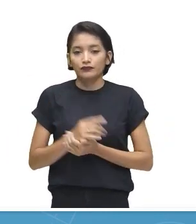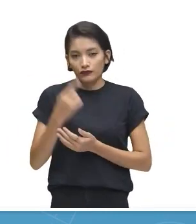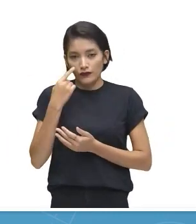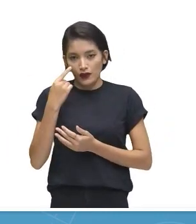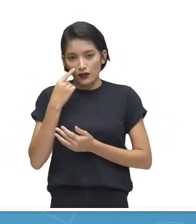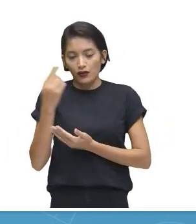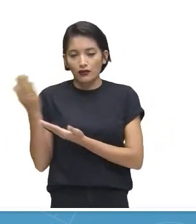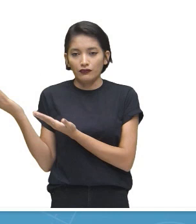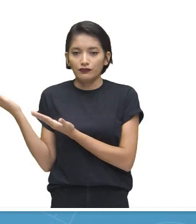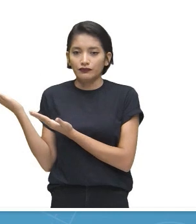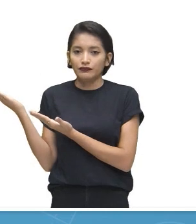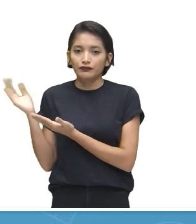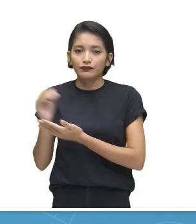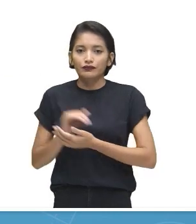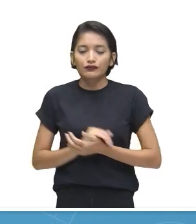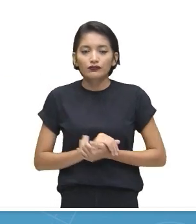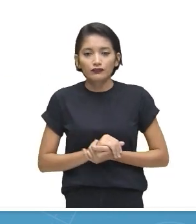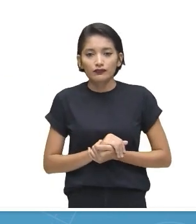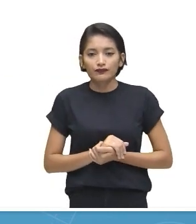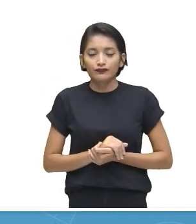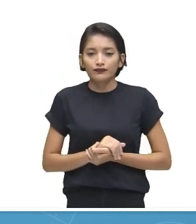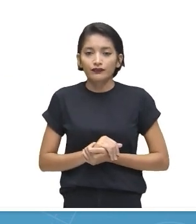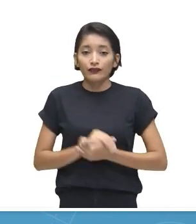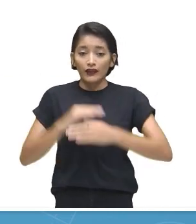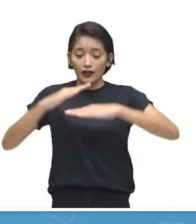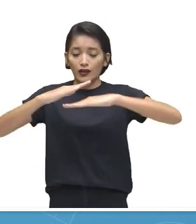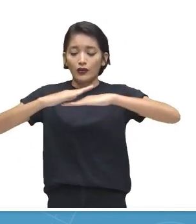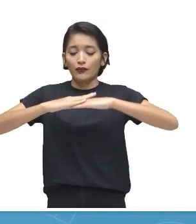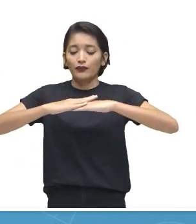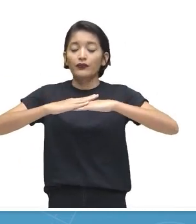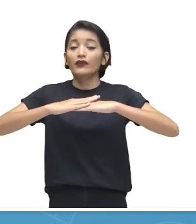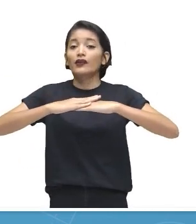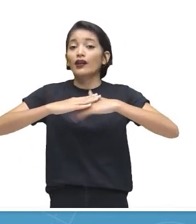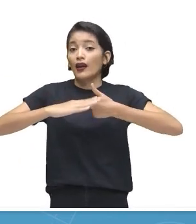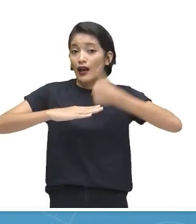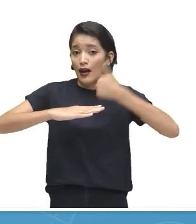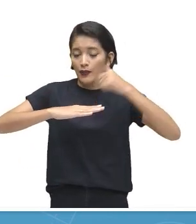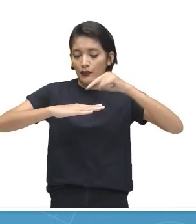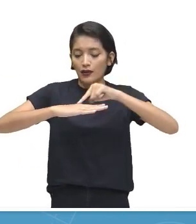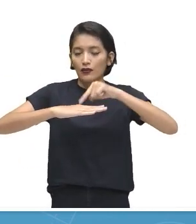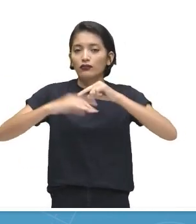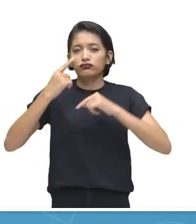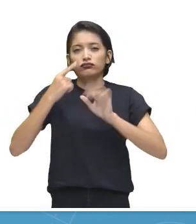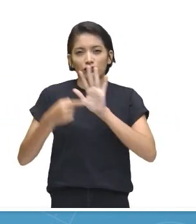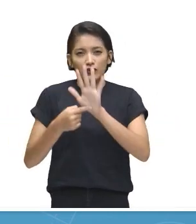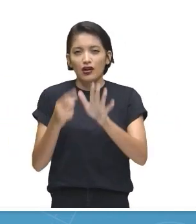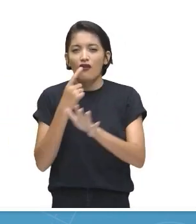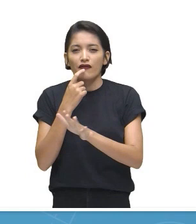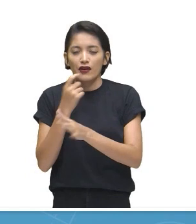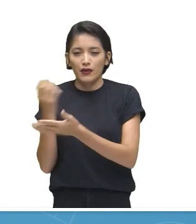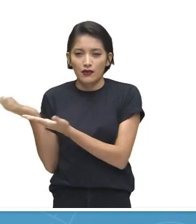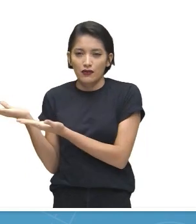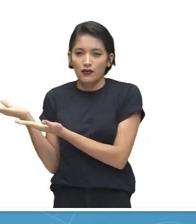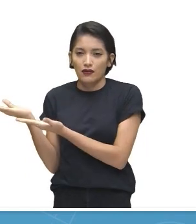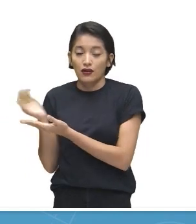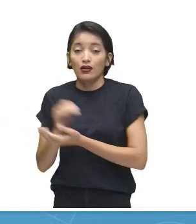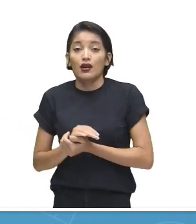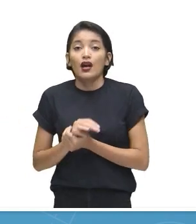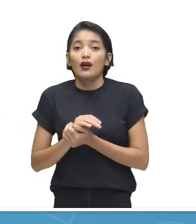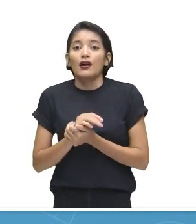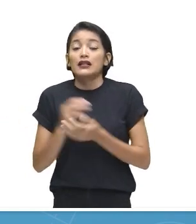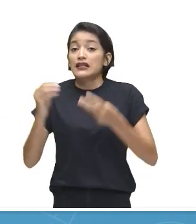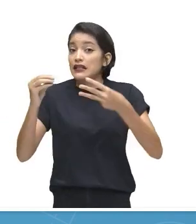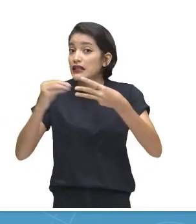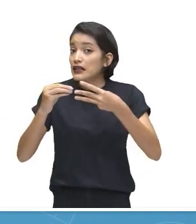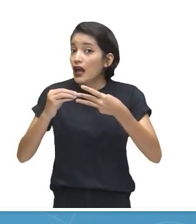as camadas então da epiderme, né? Essa primeira camada aqui, que a gente está marcando aí de vermelho, ó, ela é formada por células